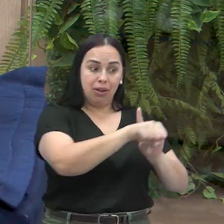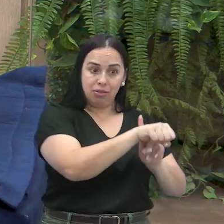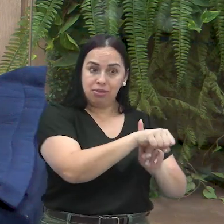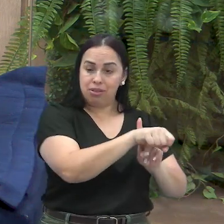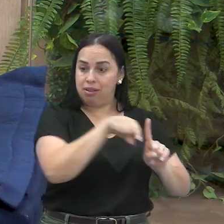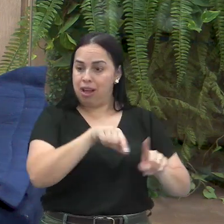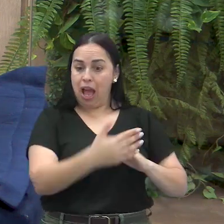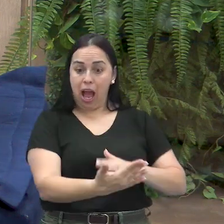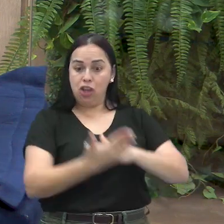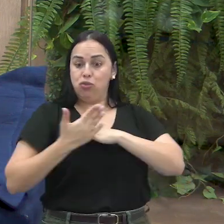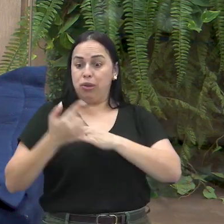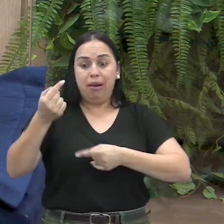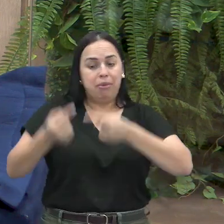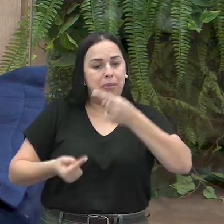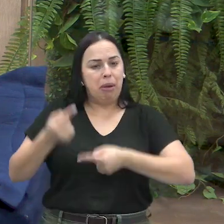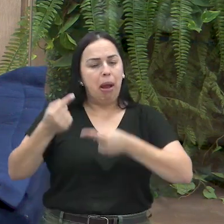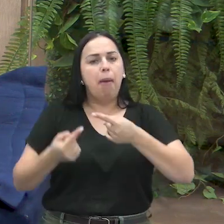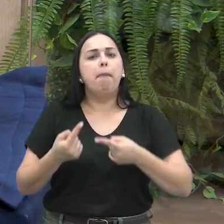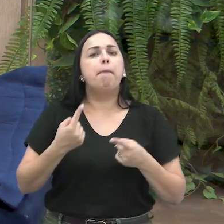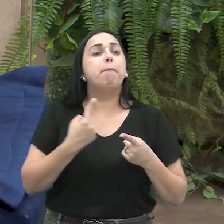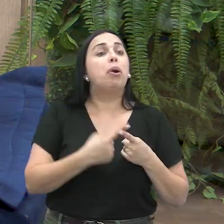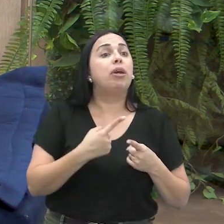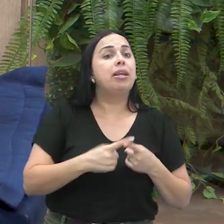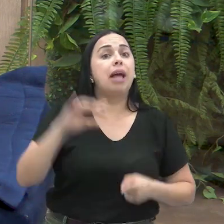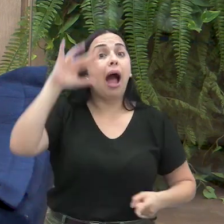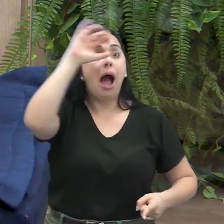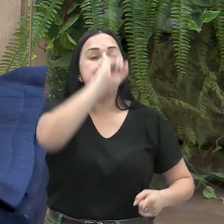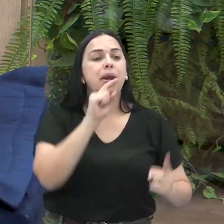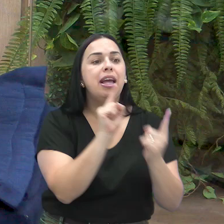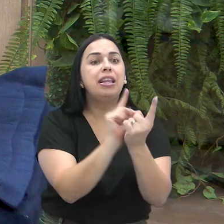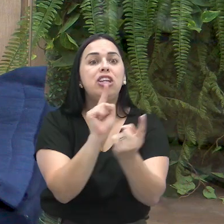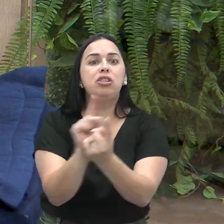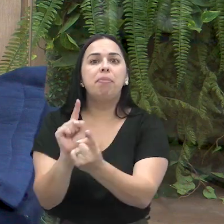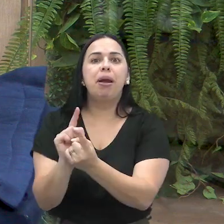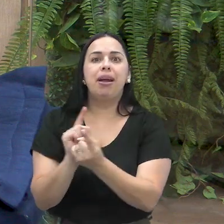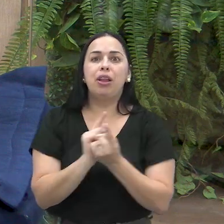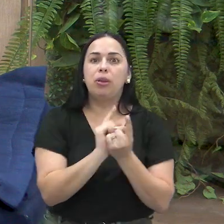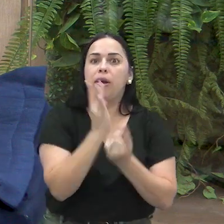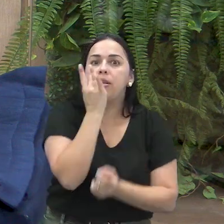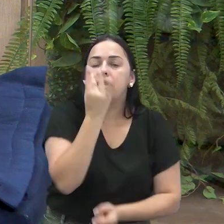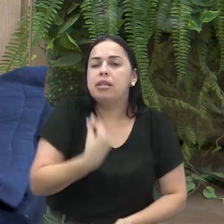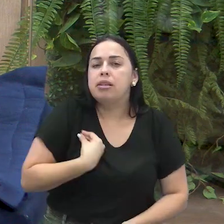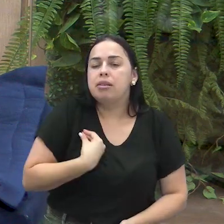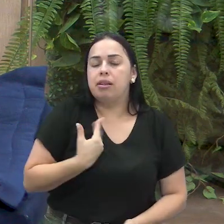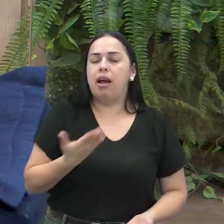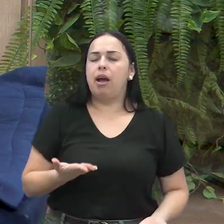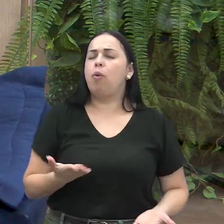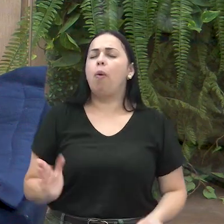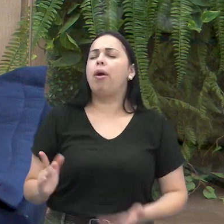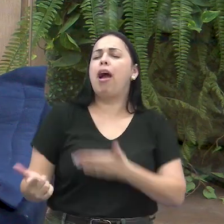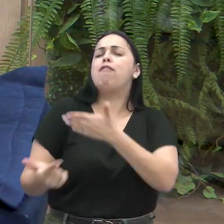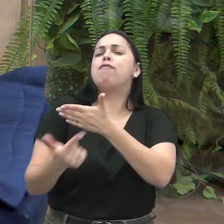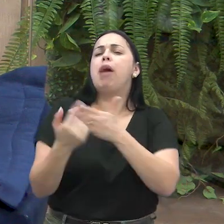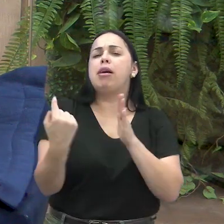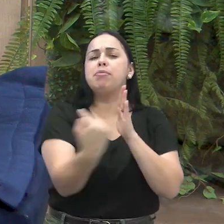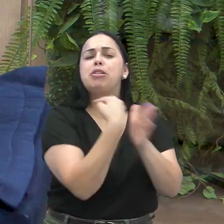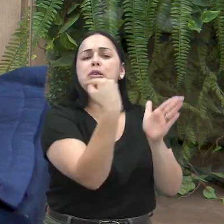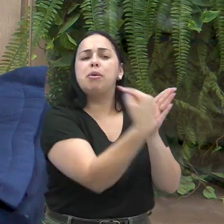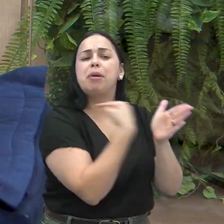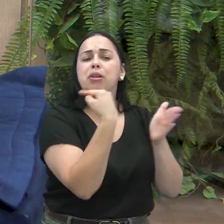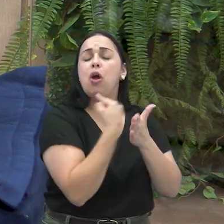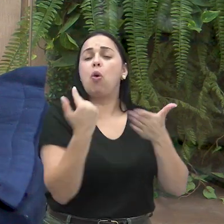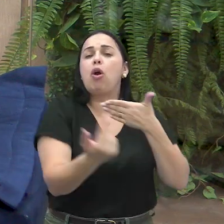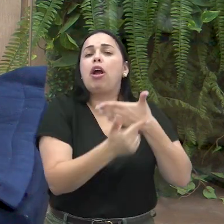trabalho político, na maneira de você atender as pessoas. Lembrando que hoje, quem pergunta qual que é a função do vereador?